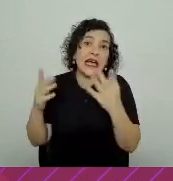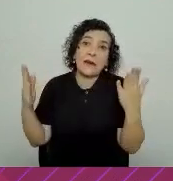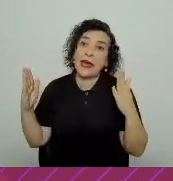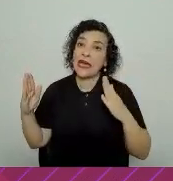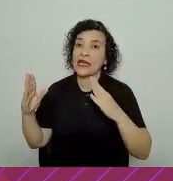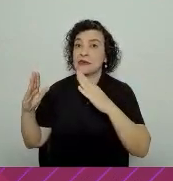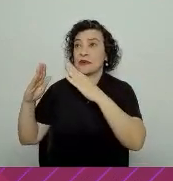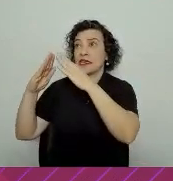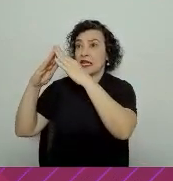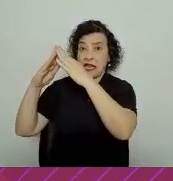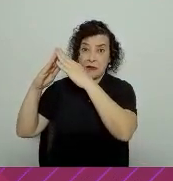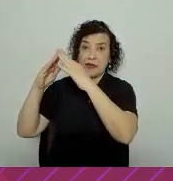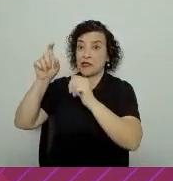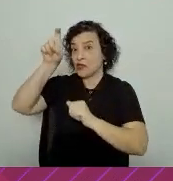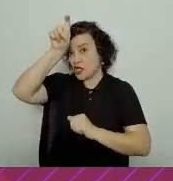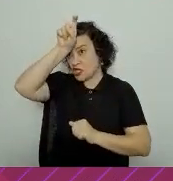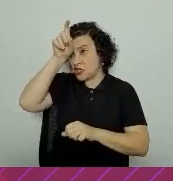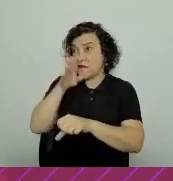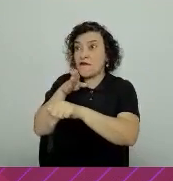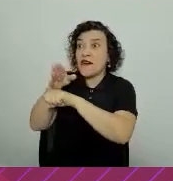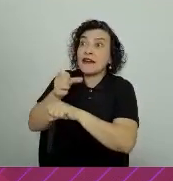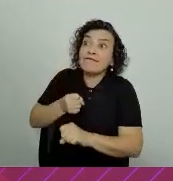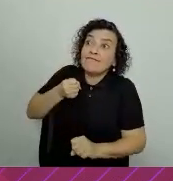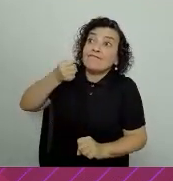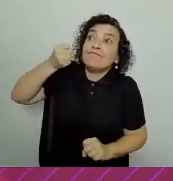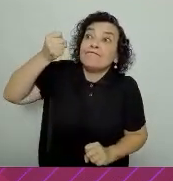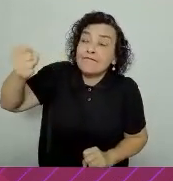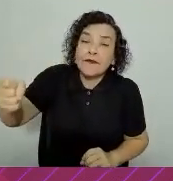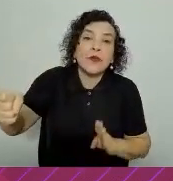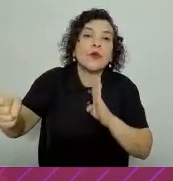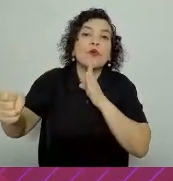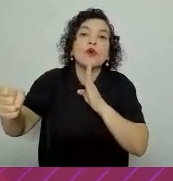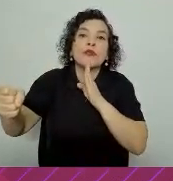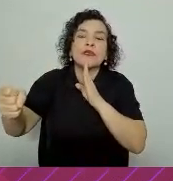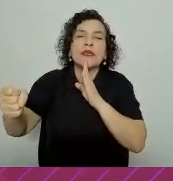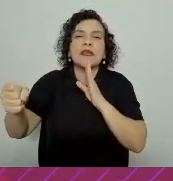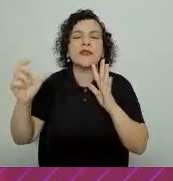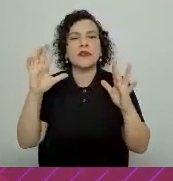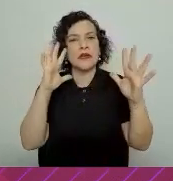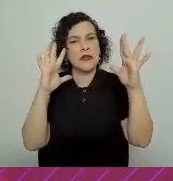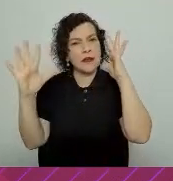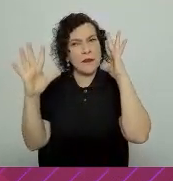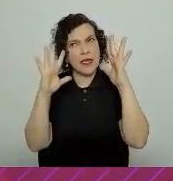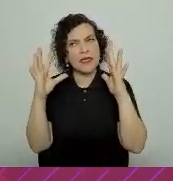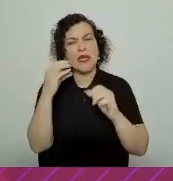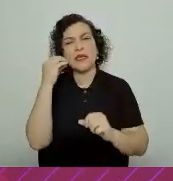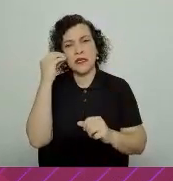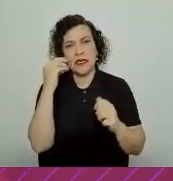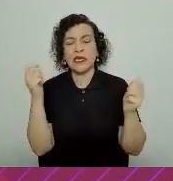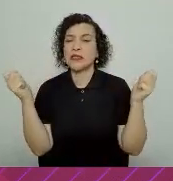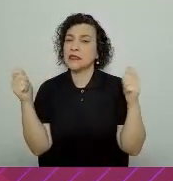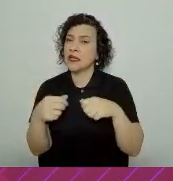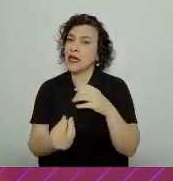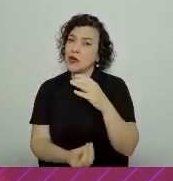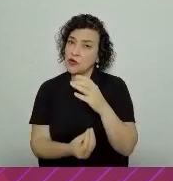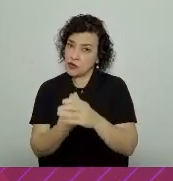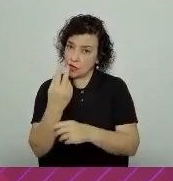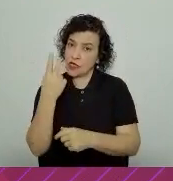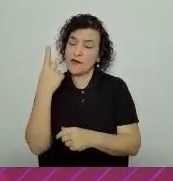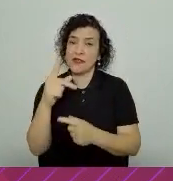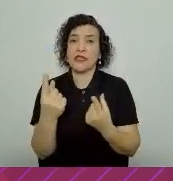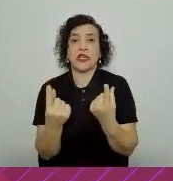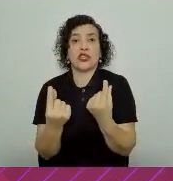Então e se a gente pensar na construção dessas experiências a gente consegue construir uma experiência Você investe o dinheiro